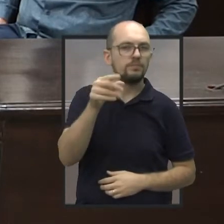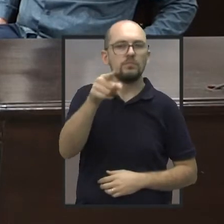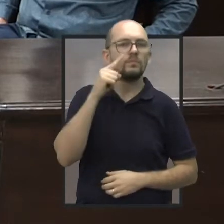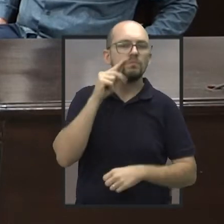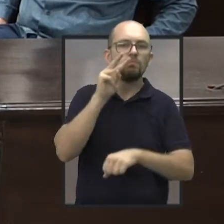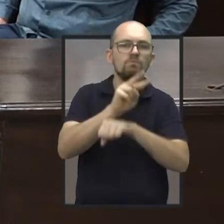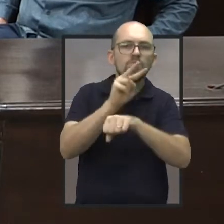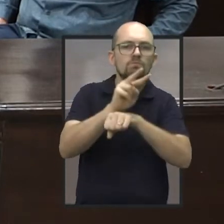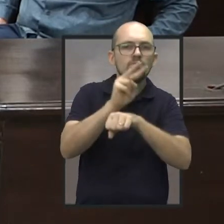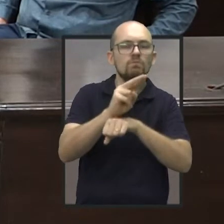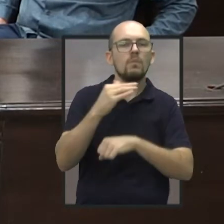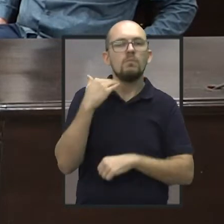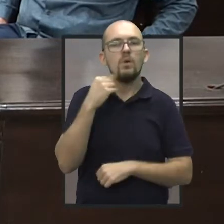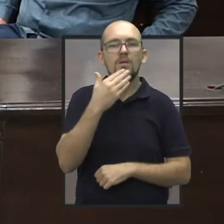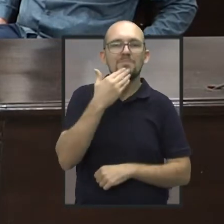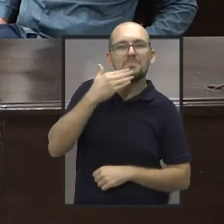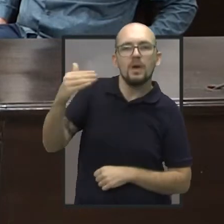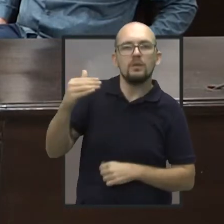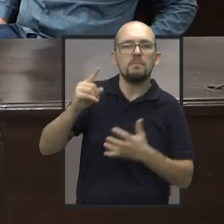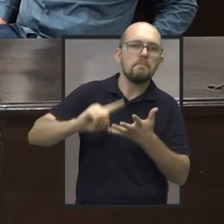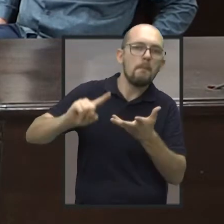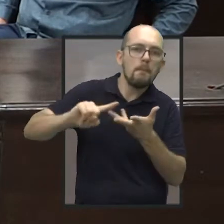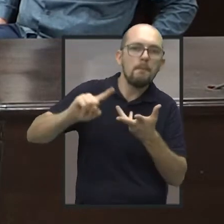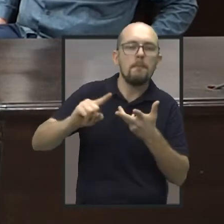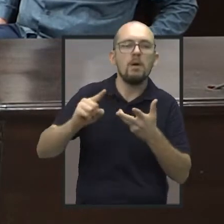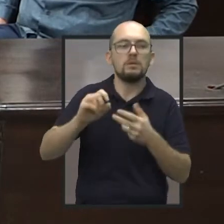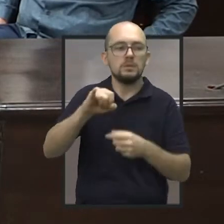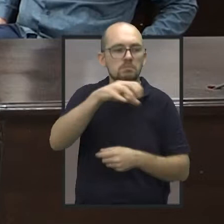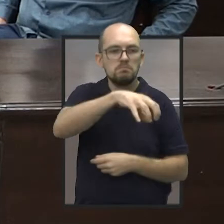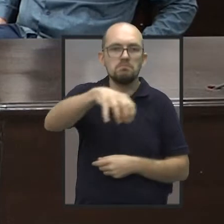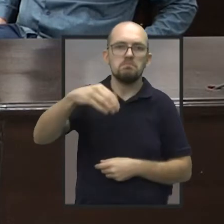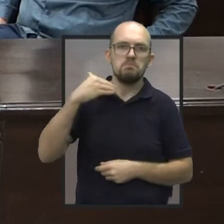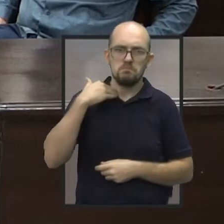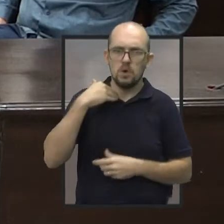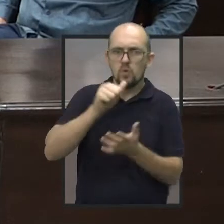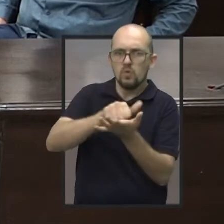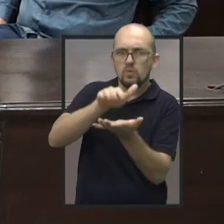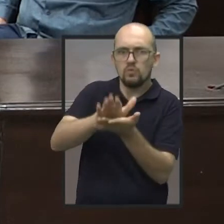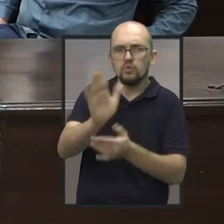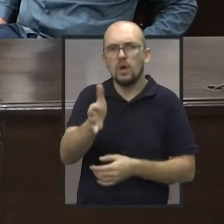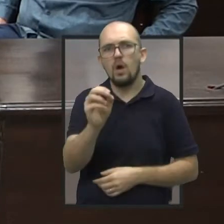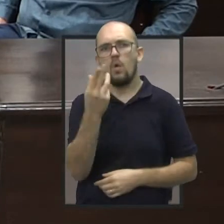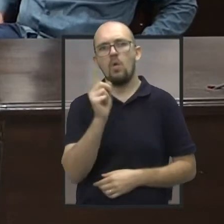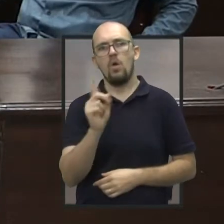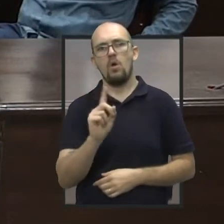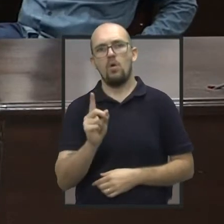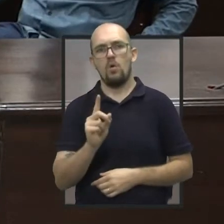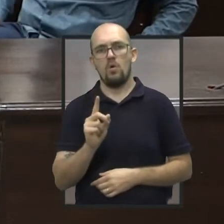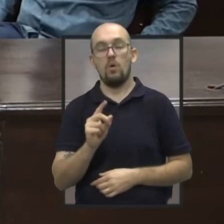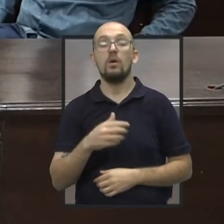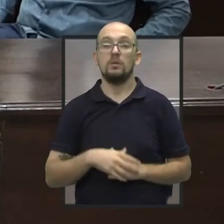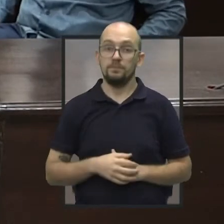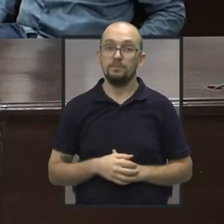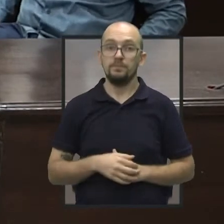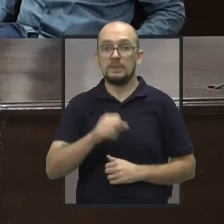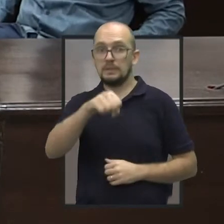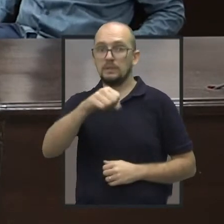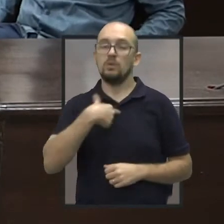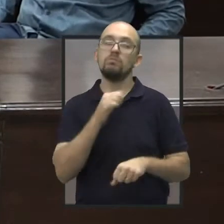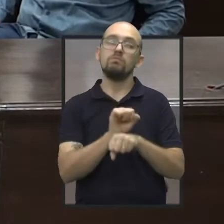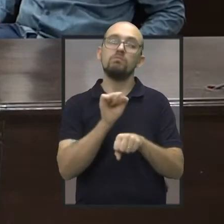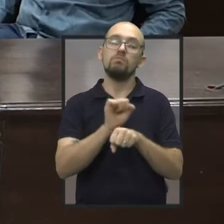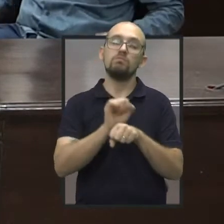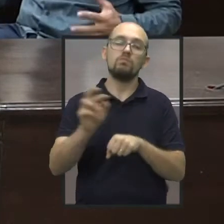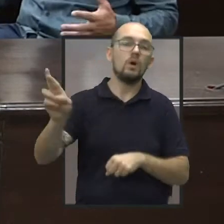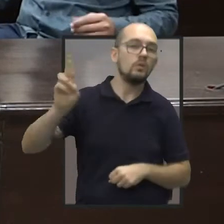pede, inclusive, informações se alguma dessas agências chegou a ser multada ou não. Sim, eu estou esperando a resposta para